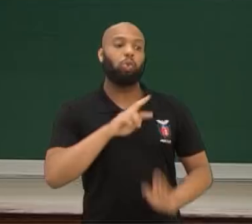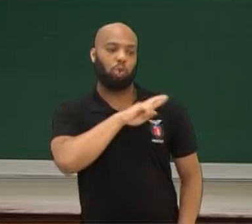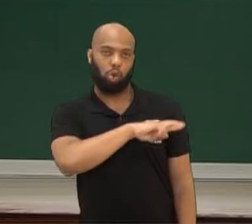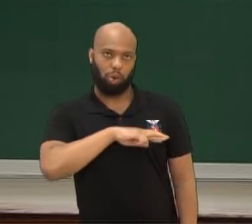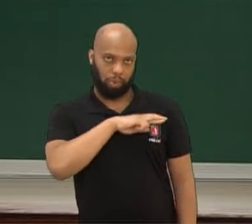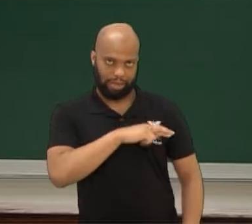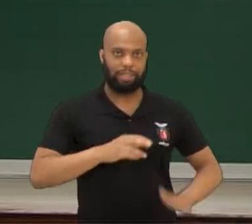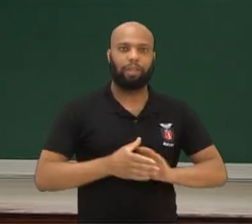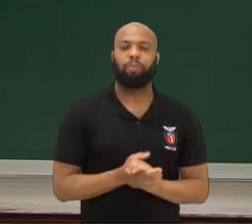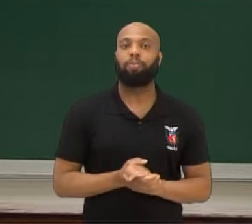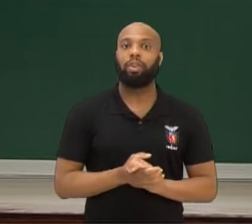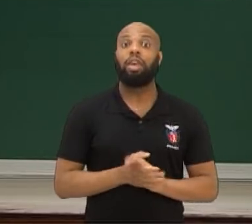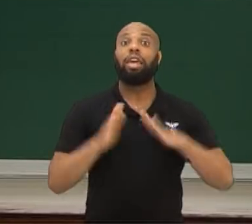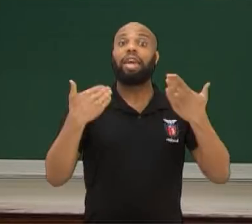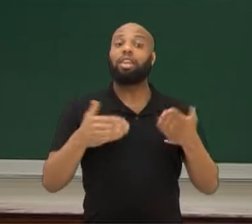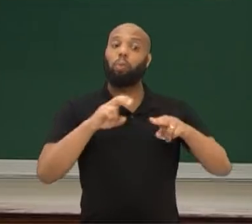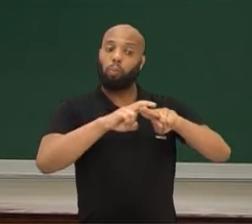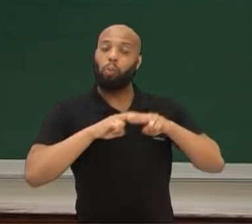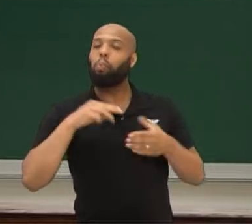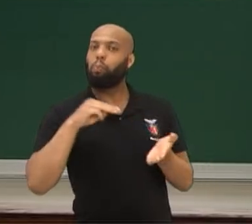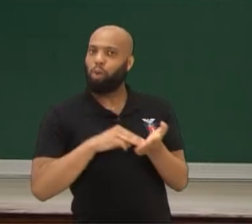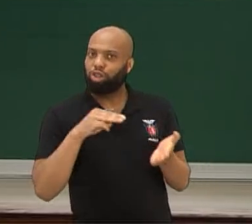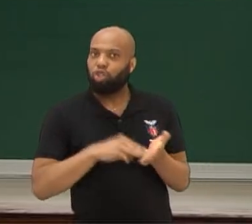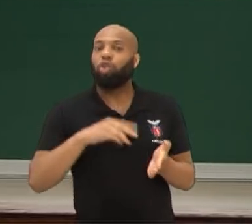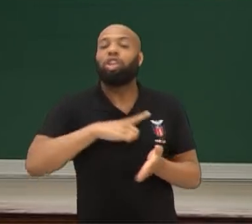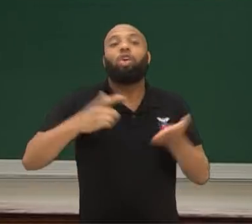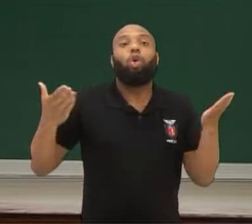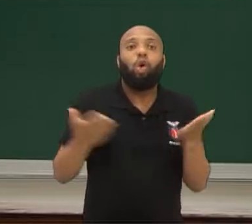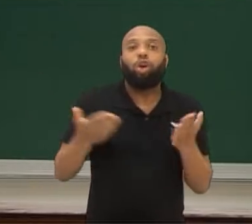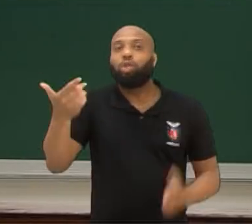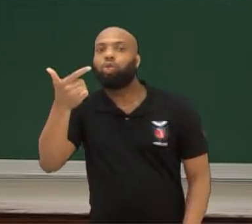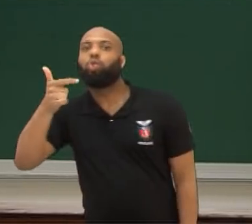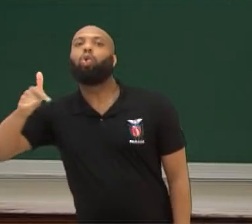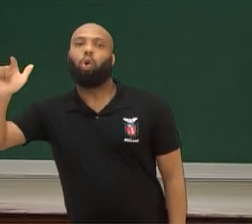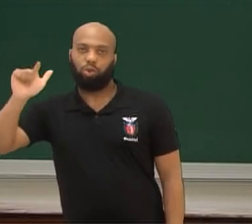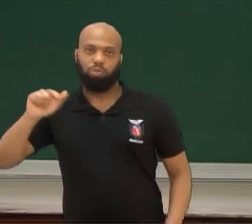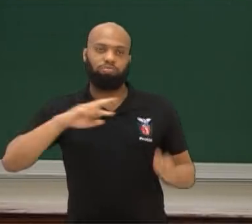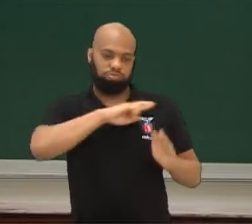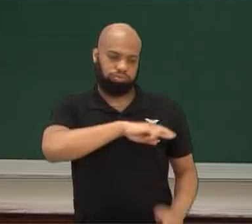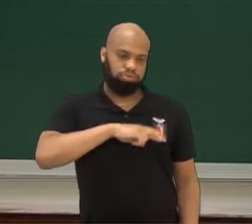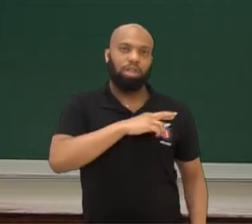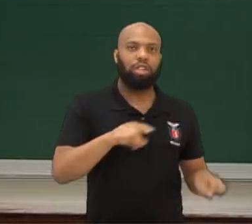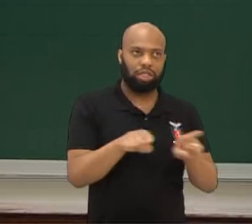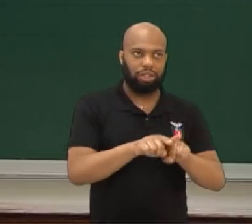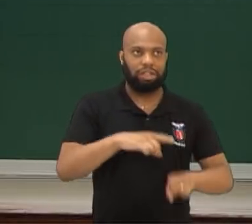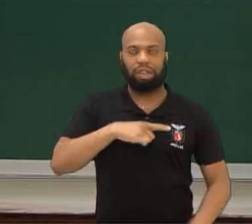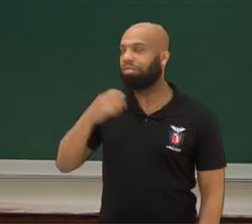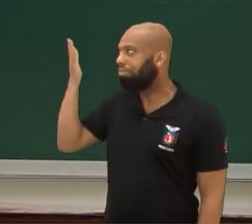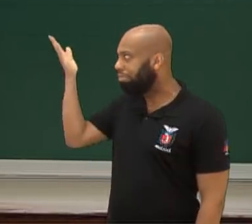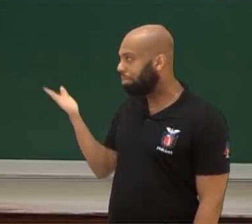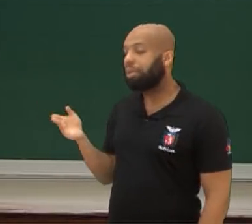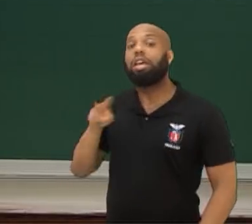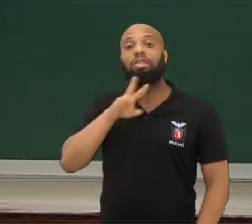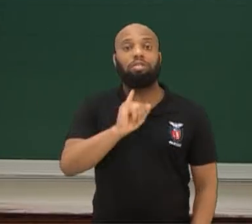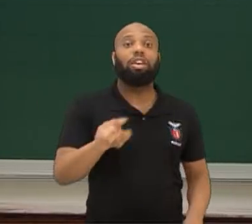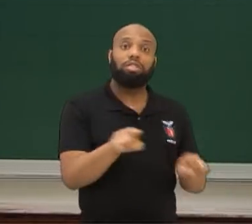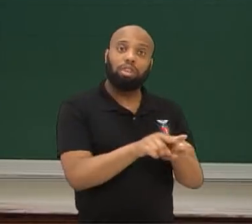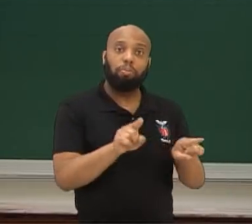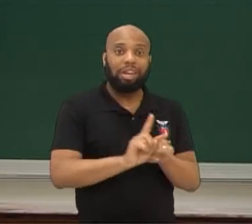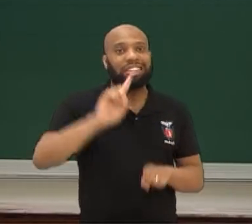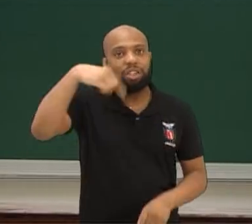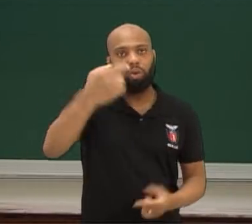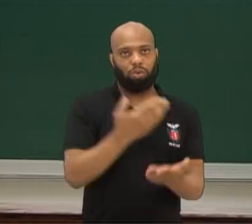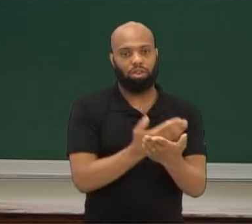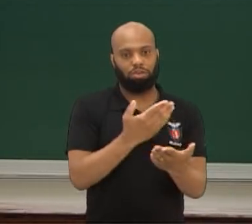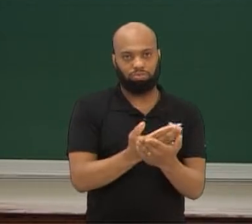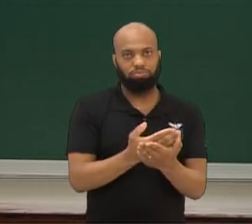isso, a gente trouxe novamente nessa aula aí outro romance agora para vocês, E a gente vai continuar nas aulas